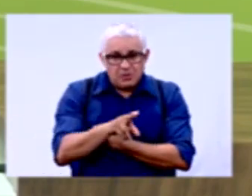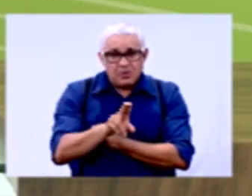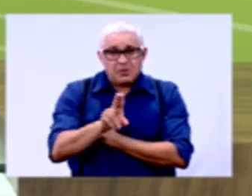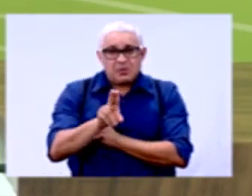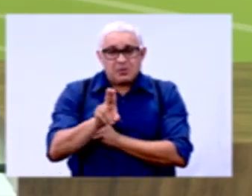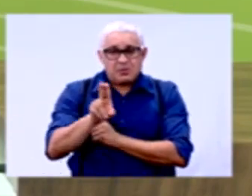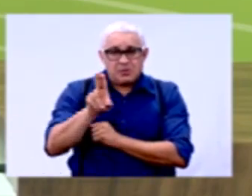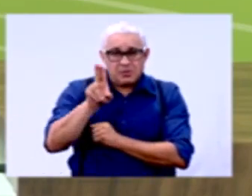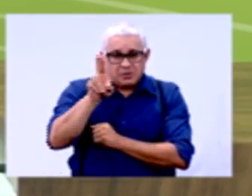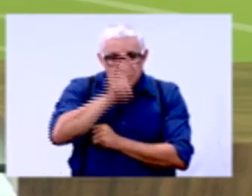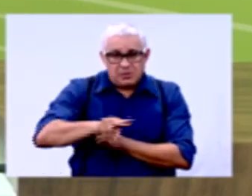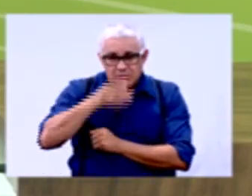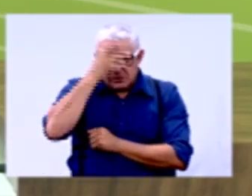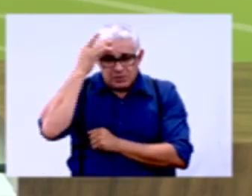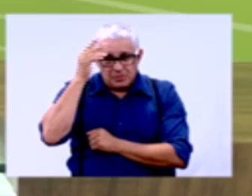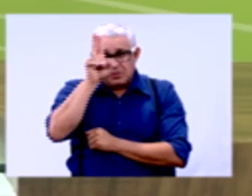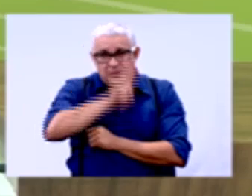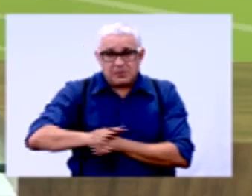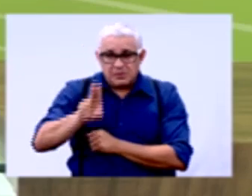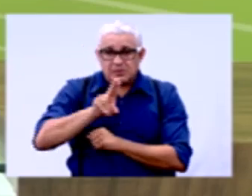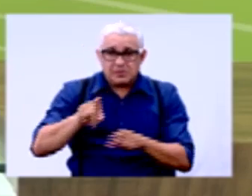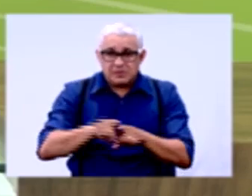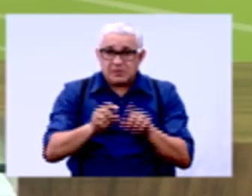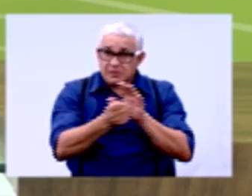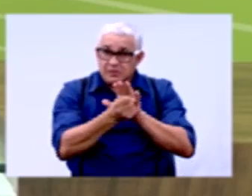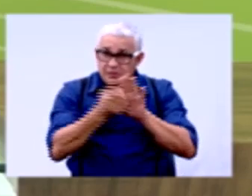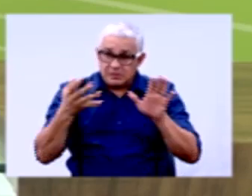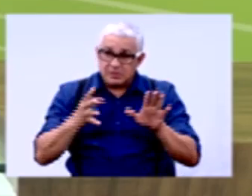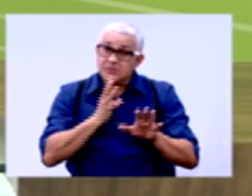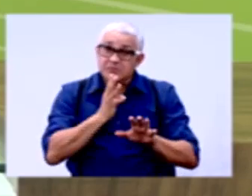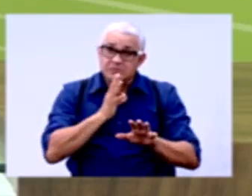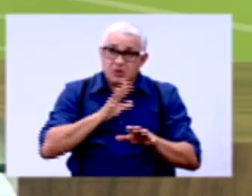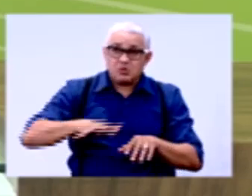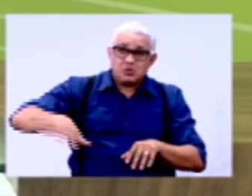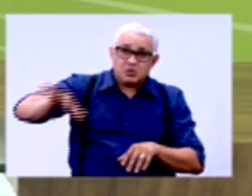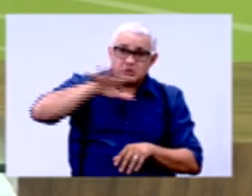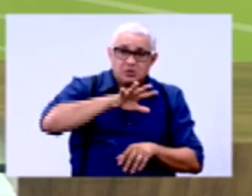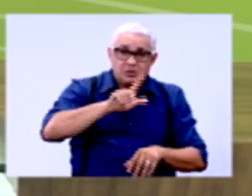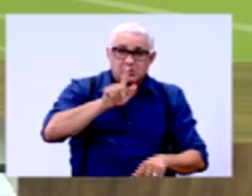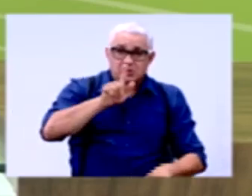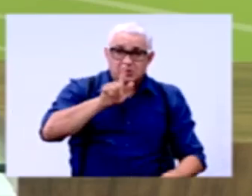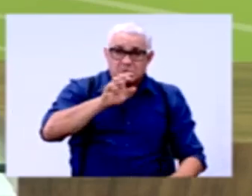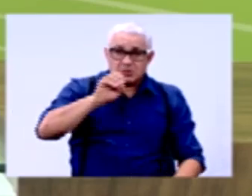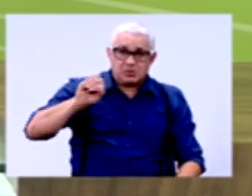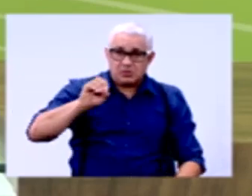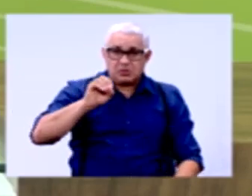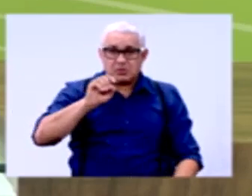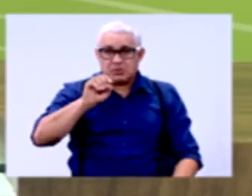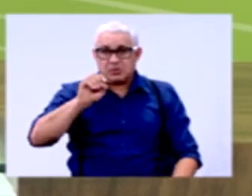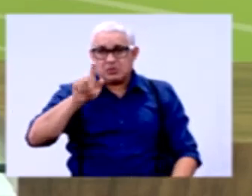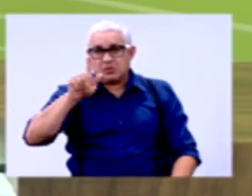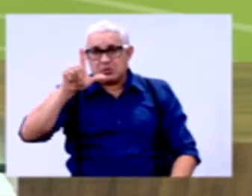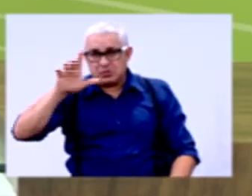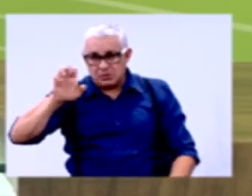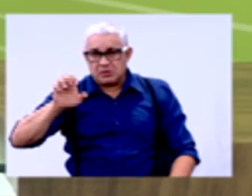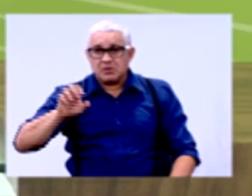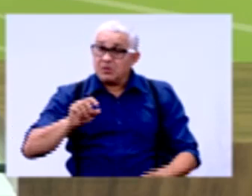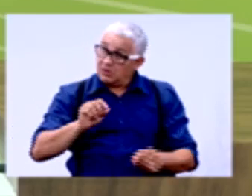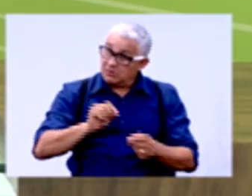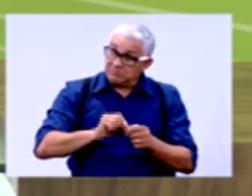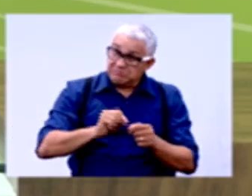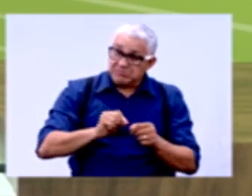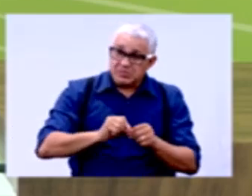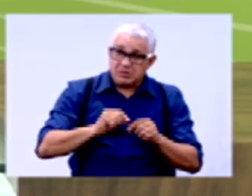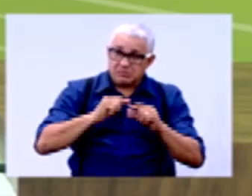nossa aplicação, fazendo com que a nossa aplicação também se torne mais conhecida. O Google faz isso, com o exemplo que o professor passou